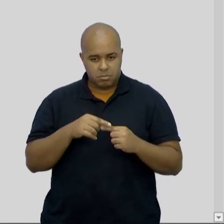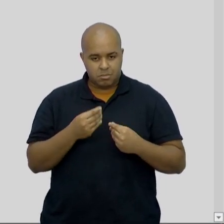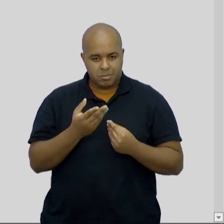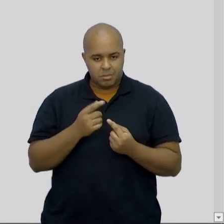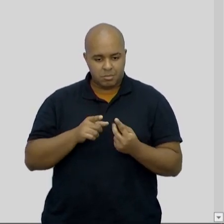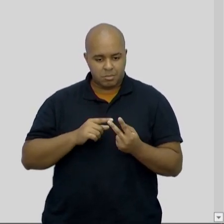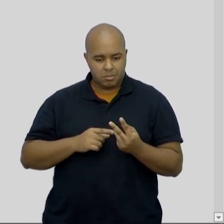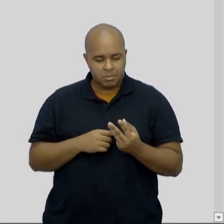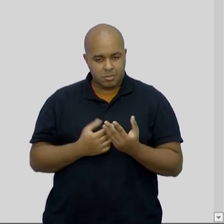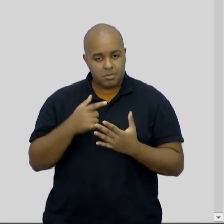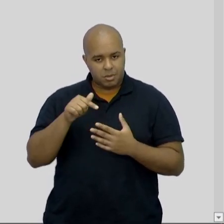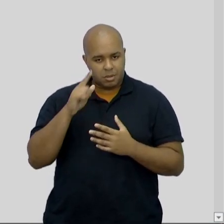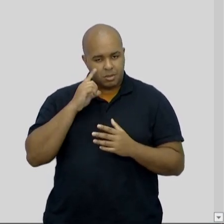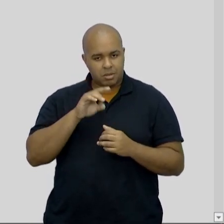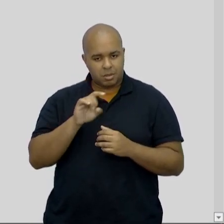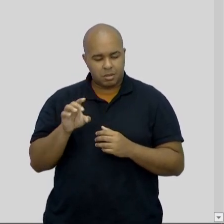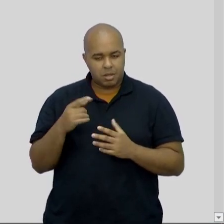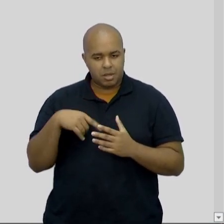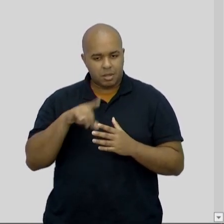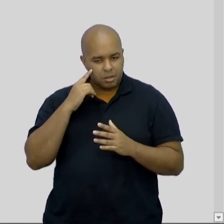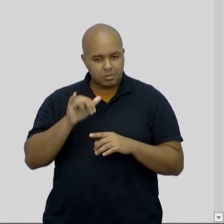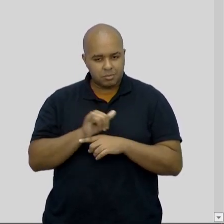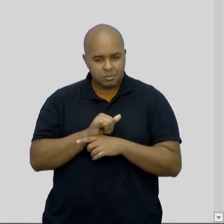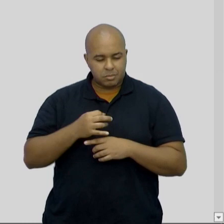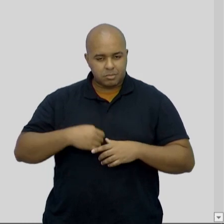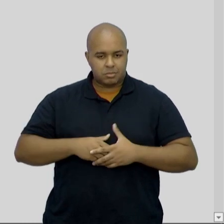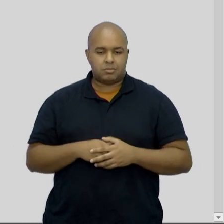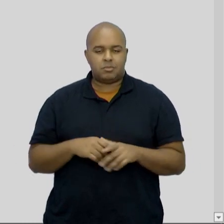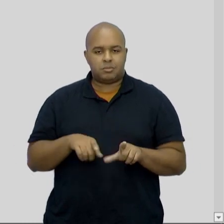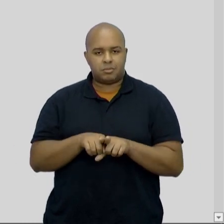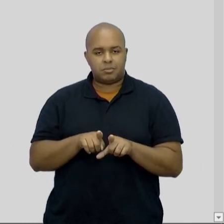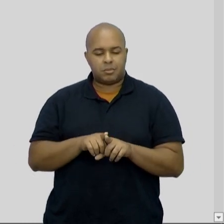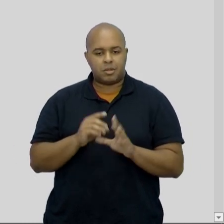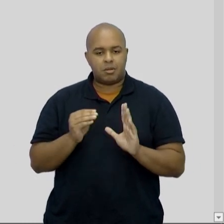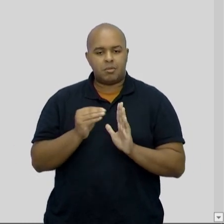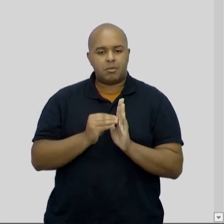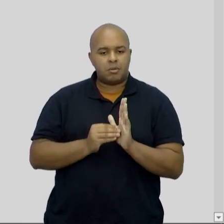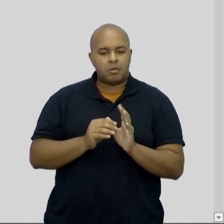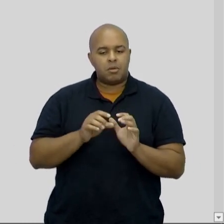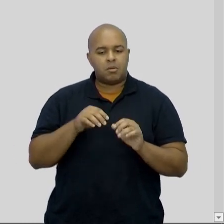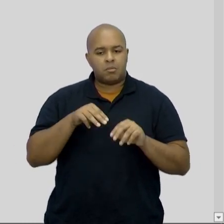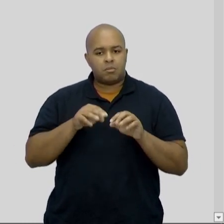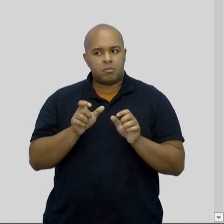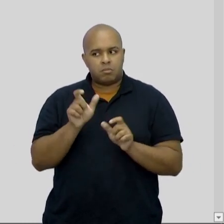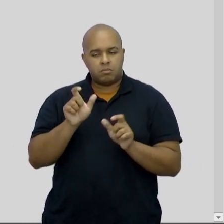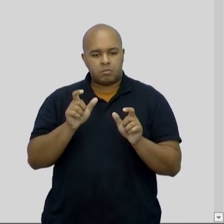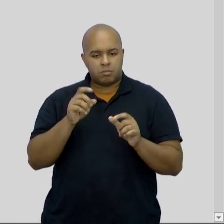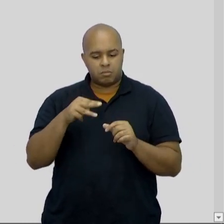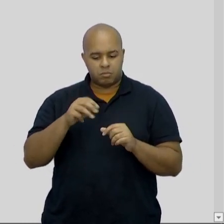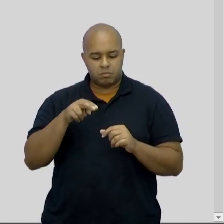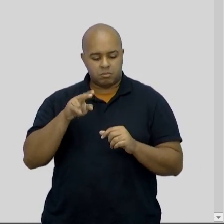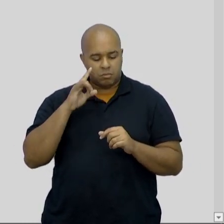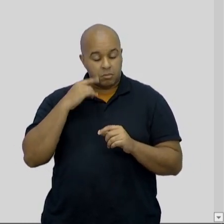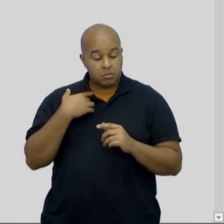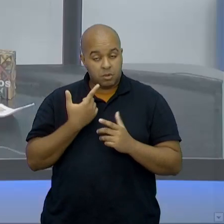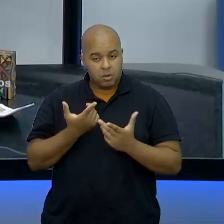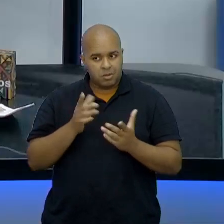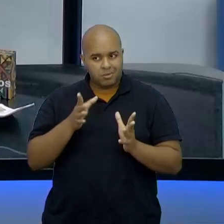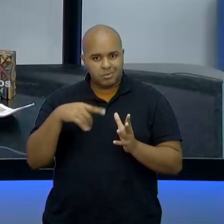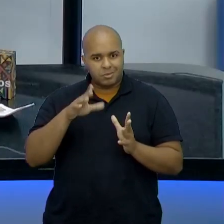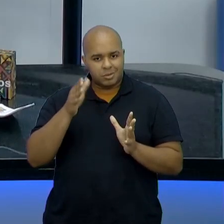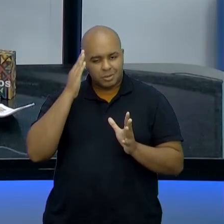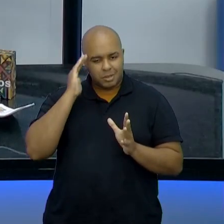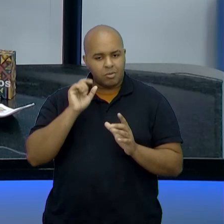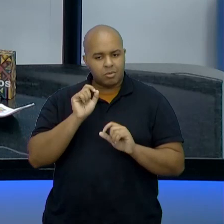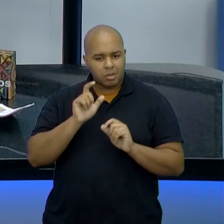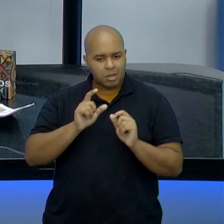cartas a cada jogador. Separe as cartas de estrutura em artefatos e monumentos. Então olha só, a gente já sabe o